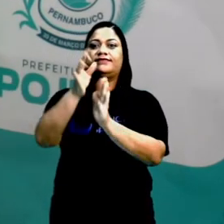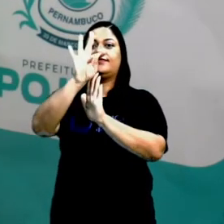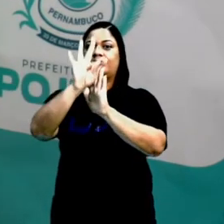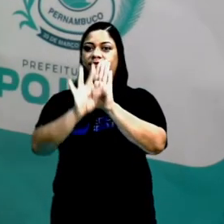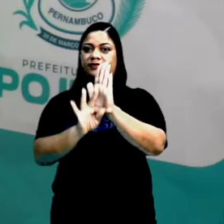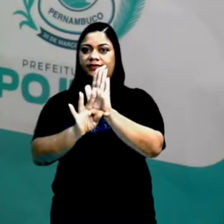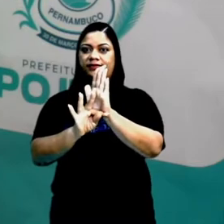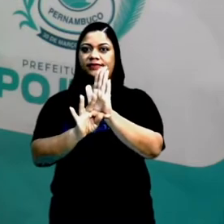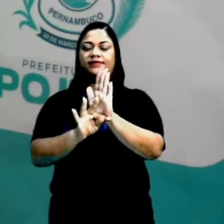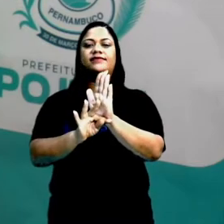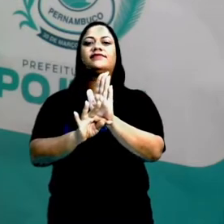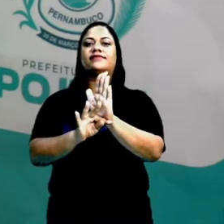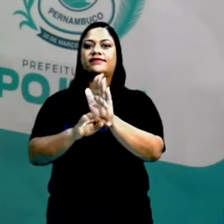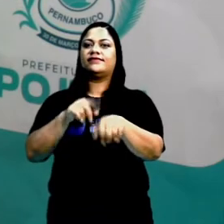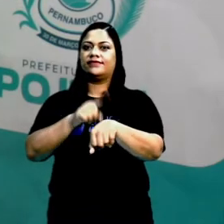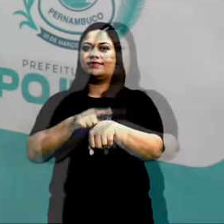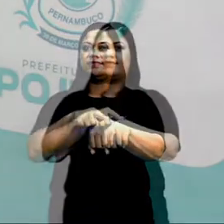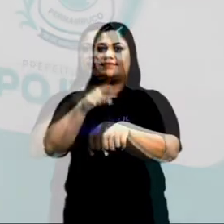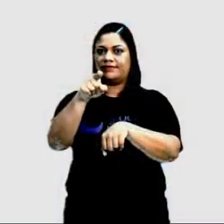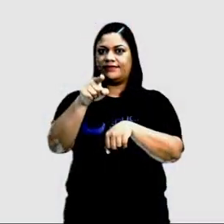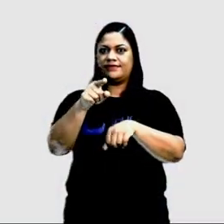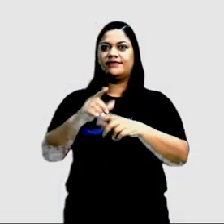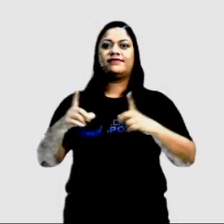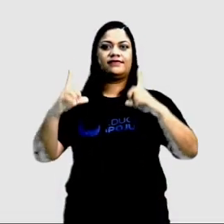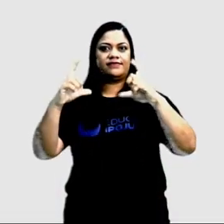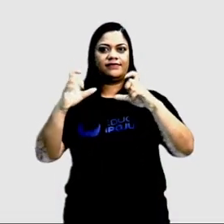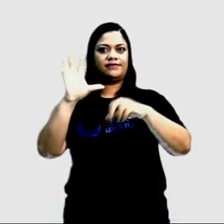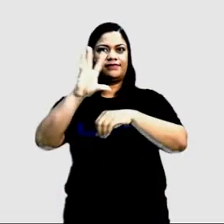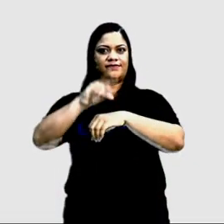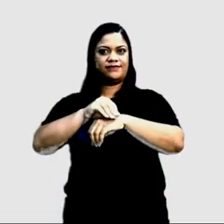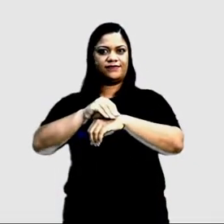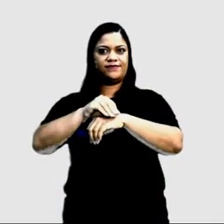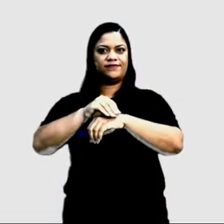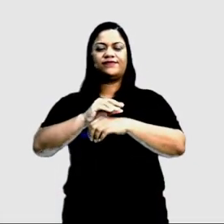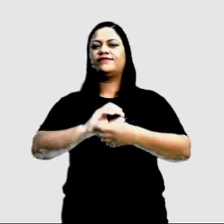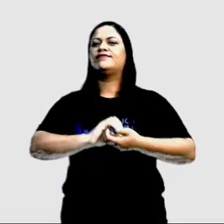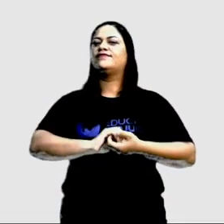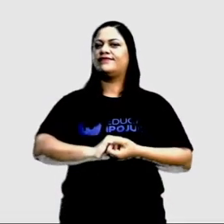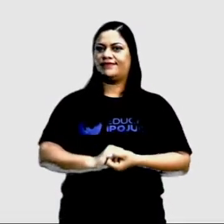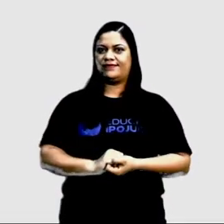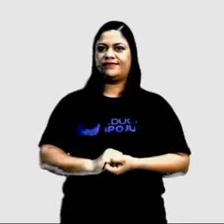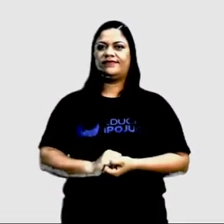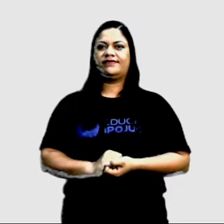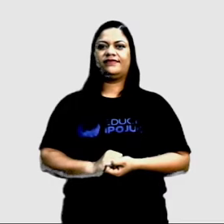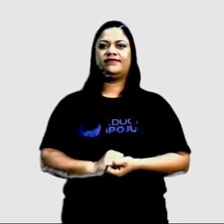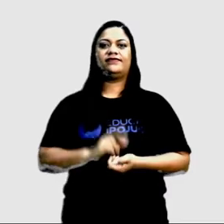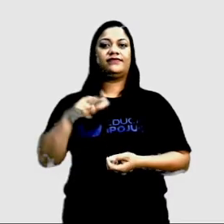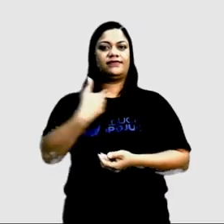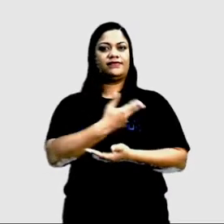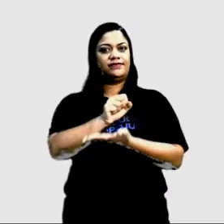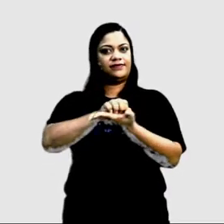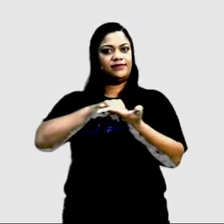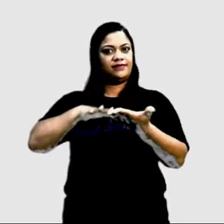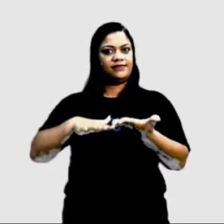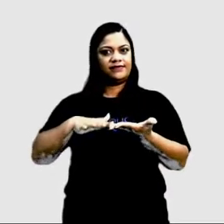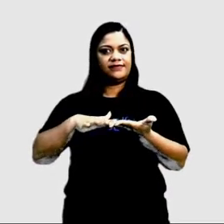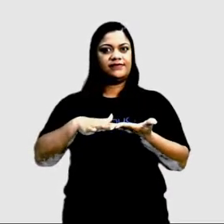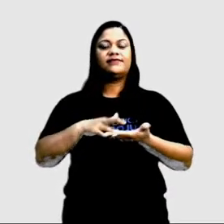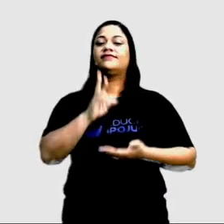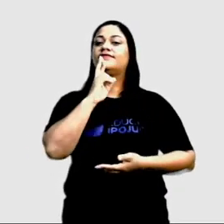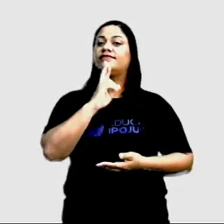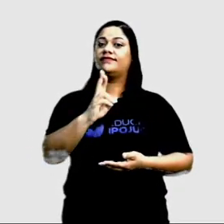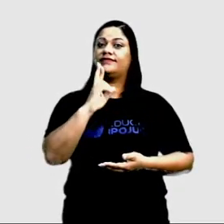texto. Eu vou dar um tempinho para vocês tirarem a foto da nossa atividade. Vocês tiram a fotografia da nossa atividade e